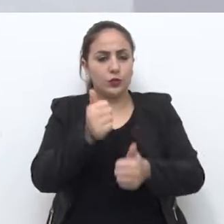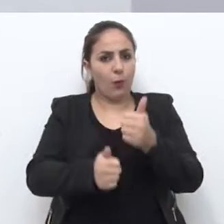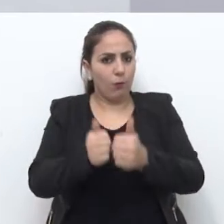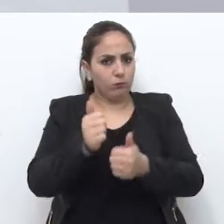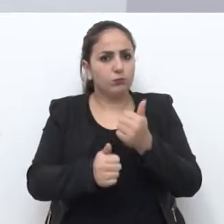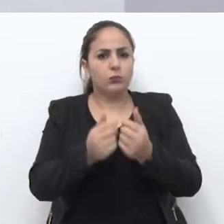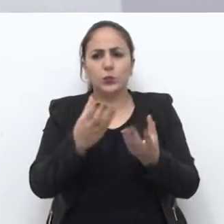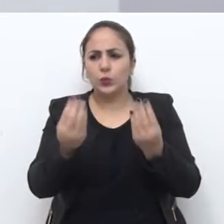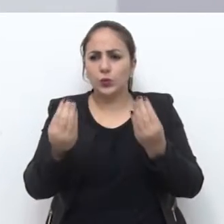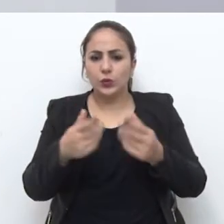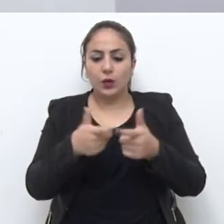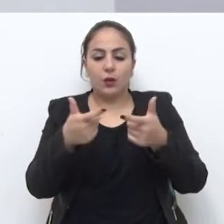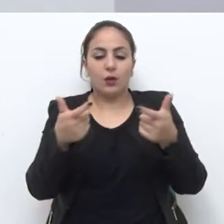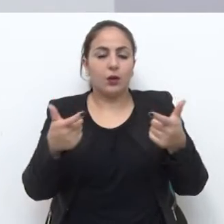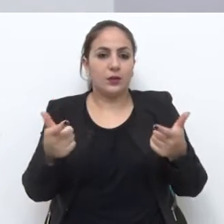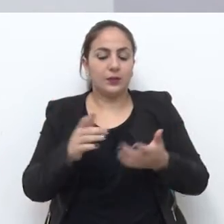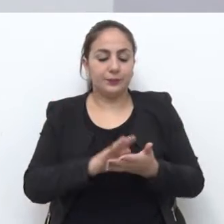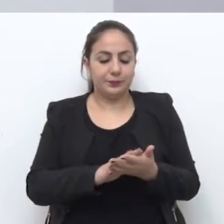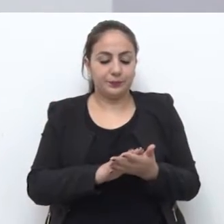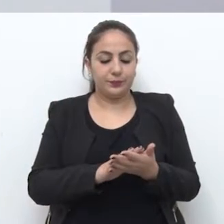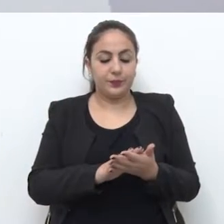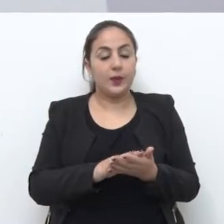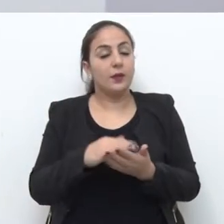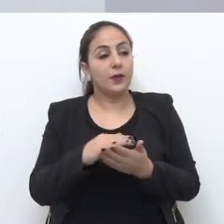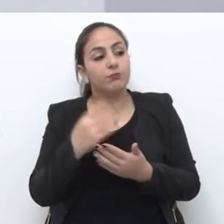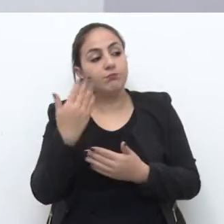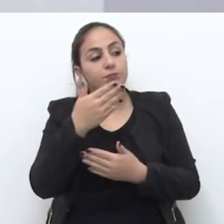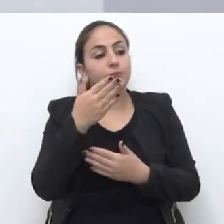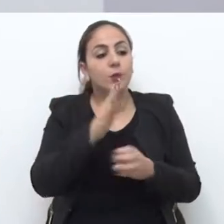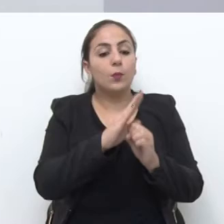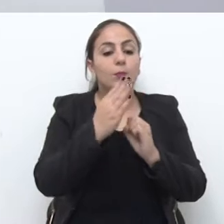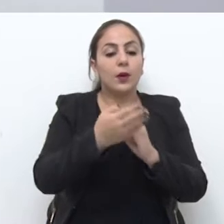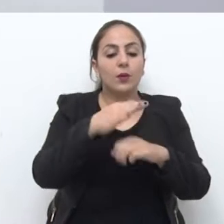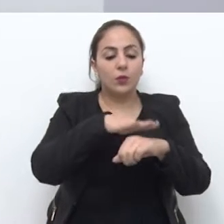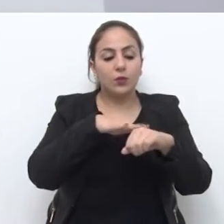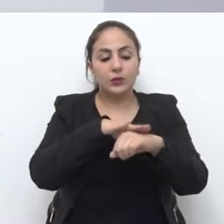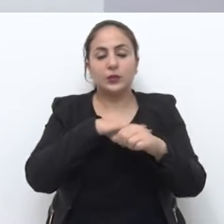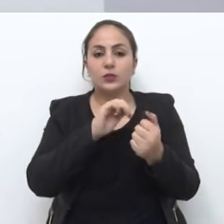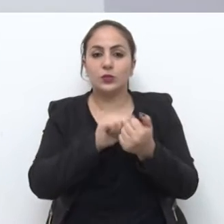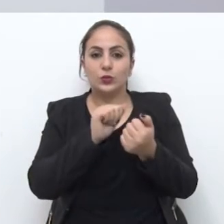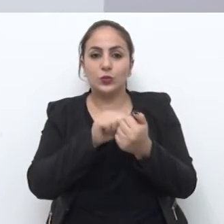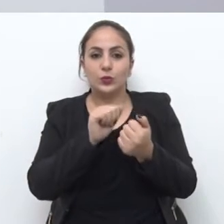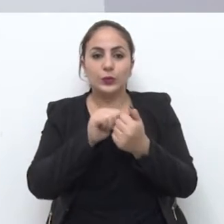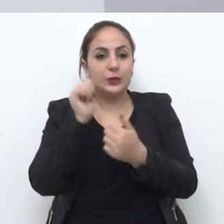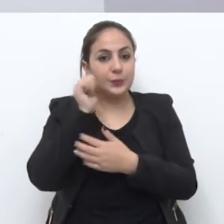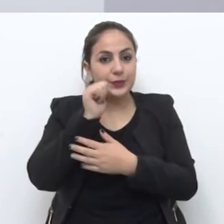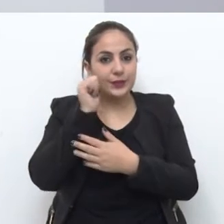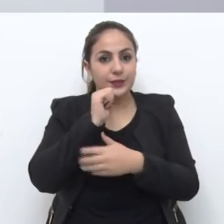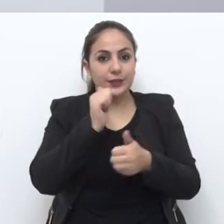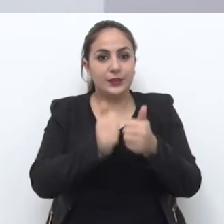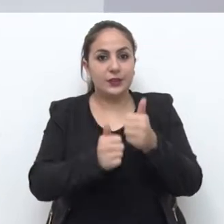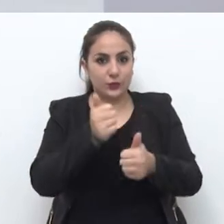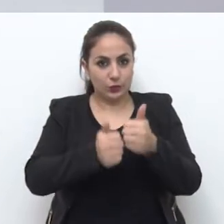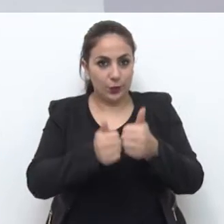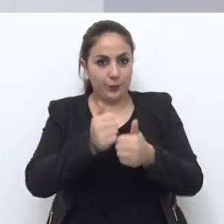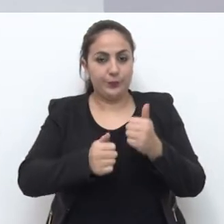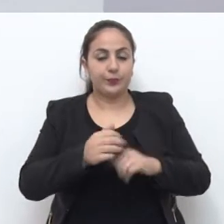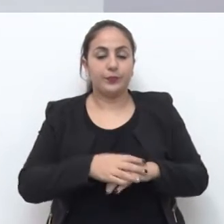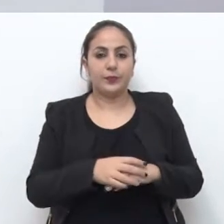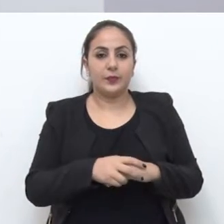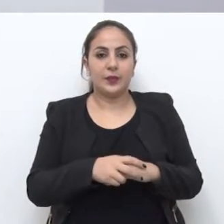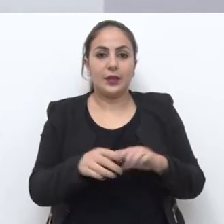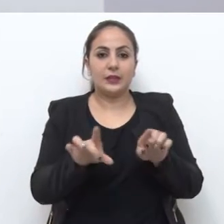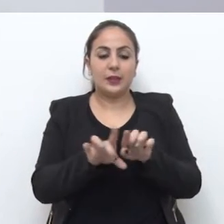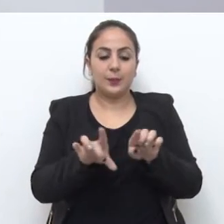Isso vem crescendo a cada ano que passa. E andando aí pelos bairros, conversando com as meninas que jogam futebol,